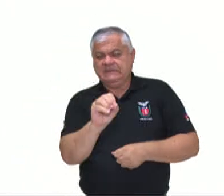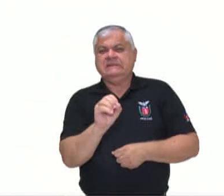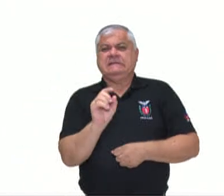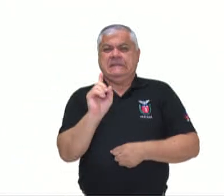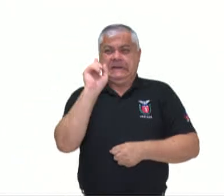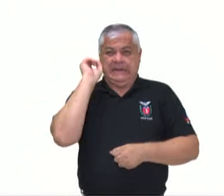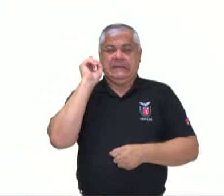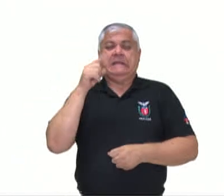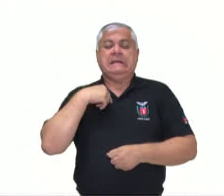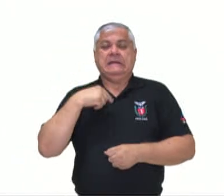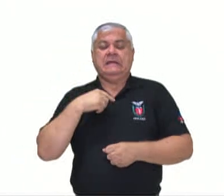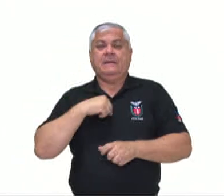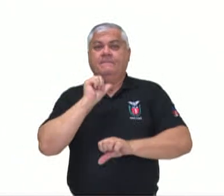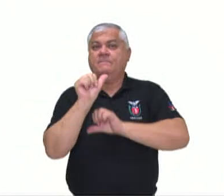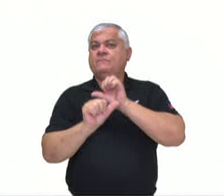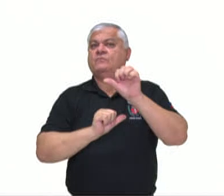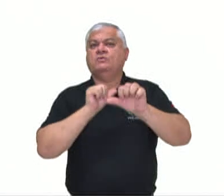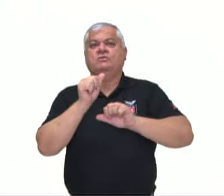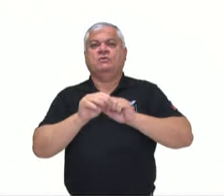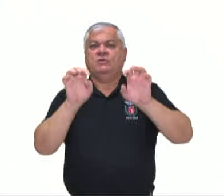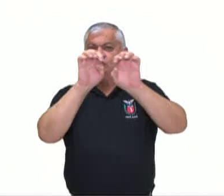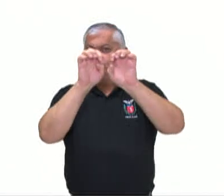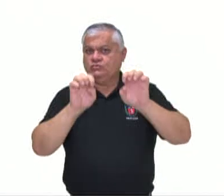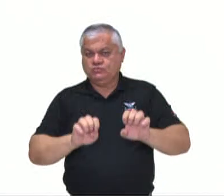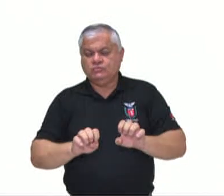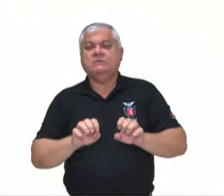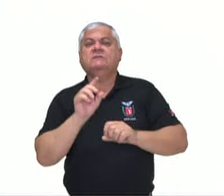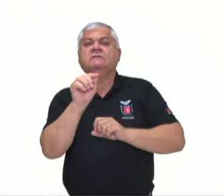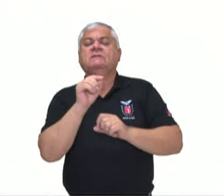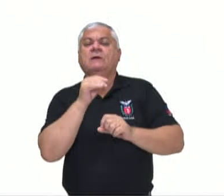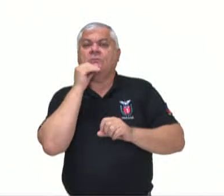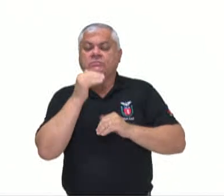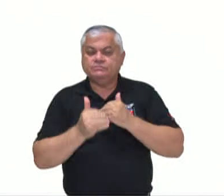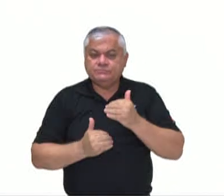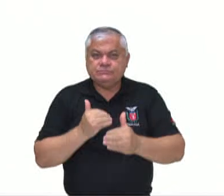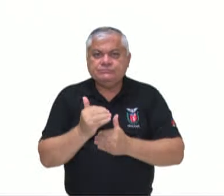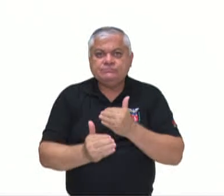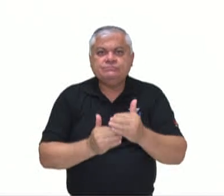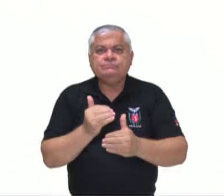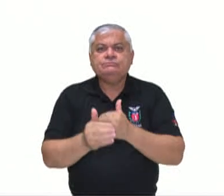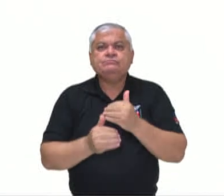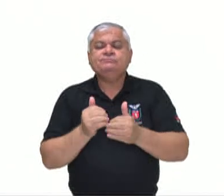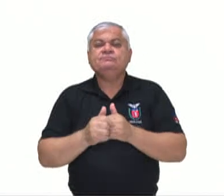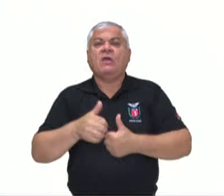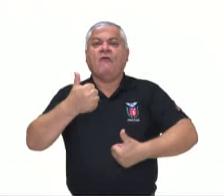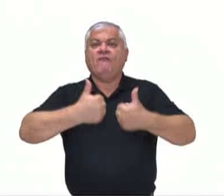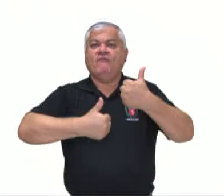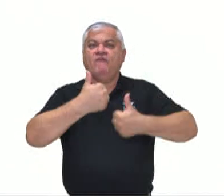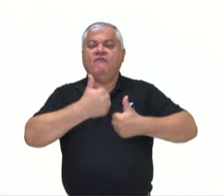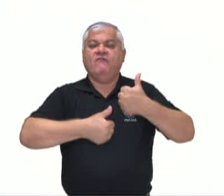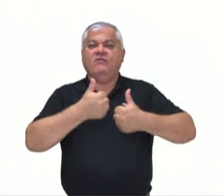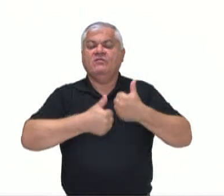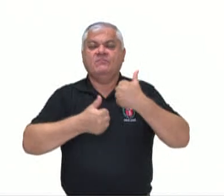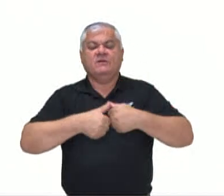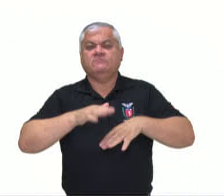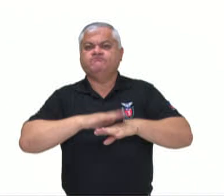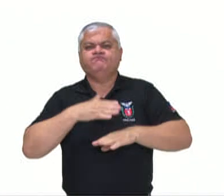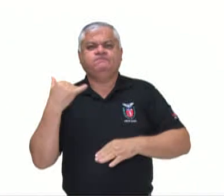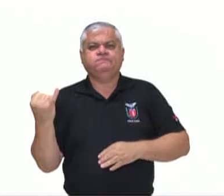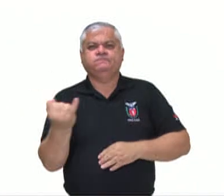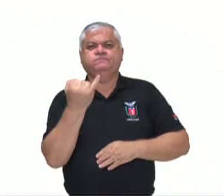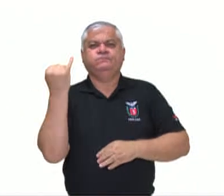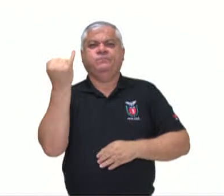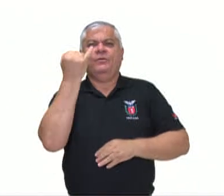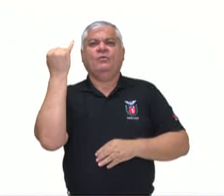estrutura do futebol no Brasil e no mundo. Foi a partir dessa década que o futebol foi transformado num elemento fundamental